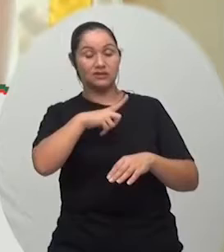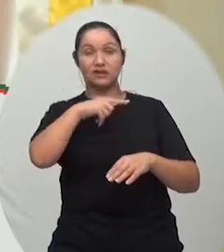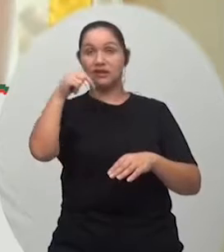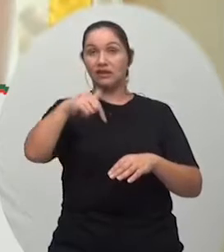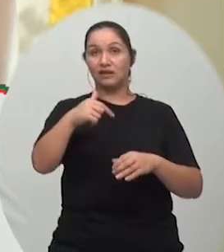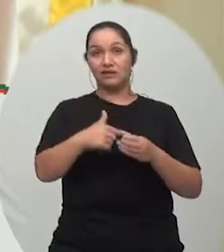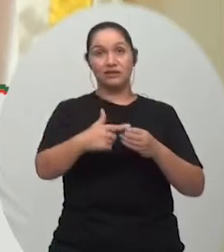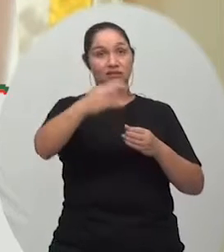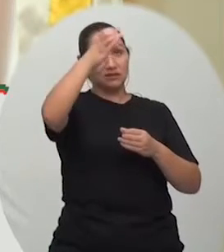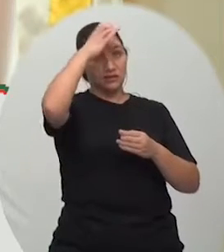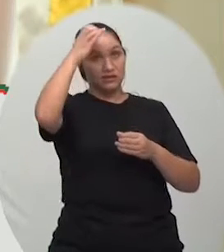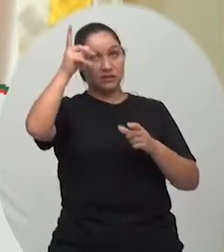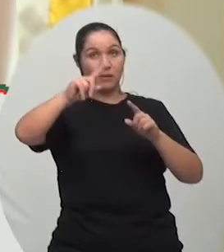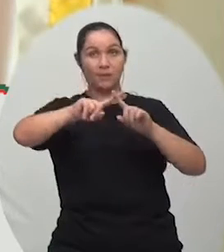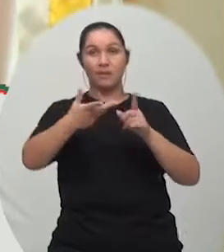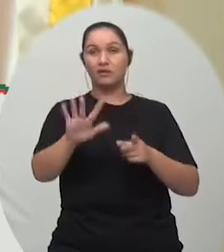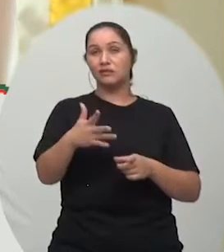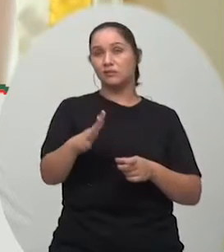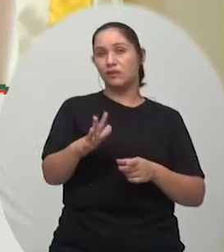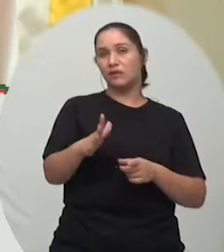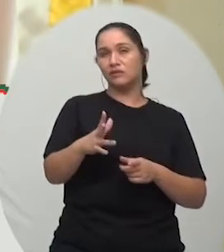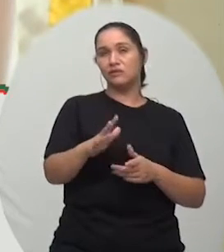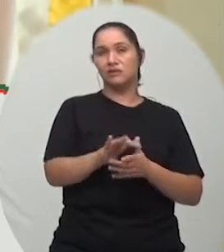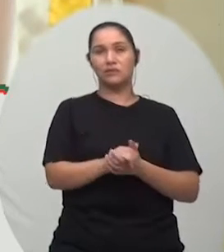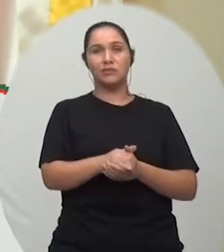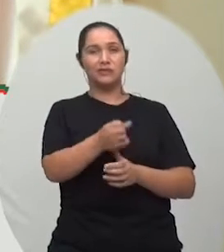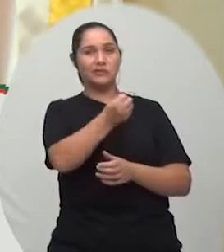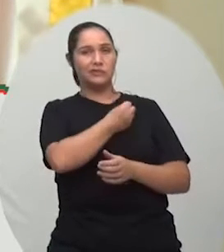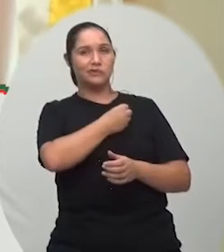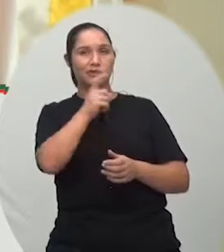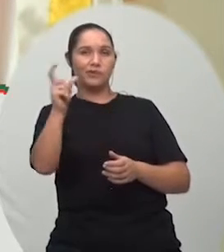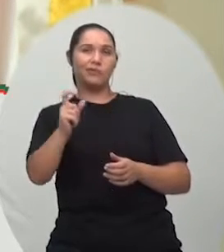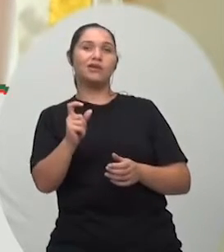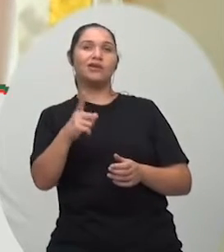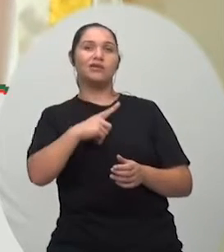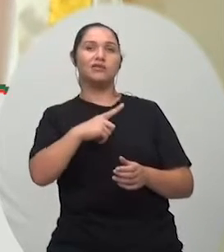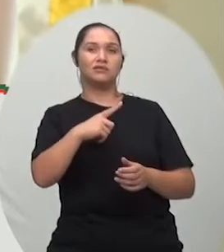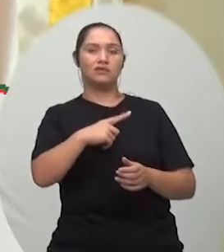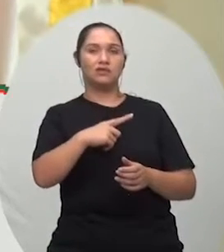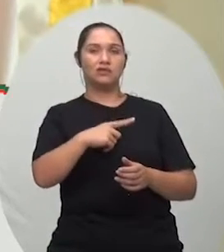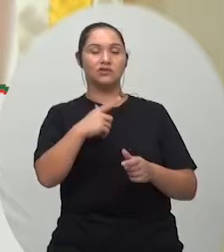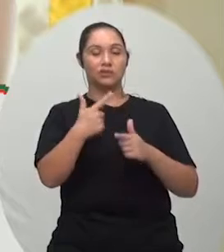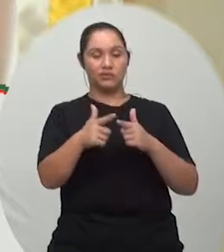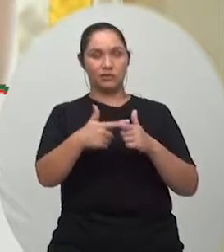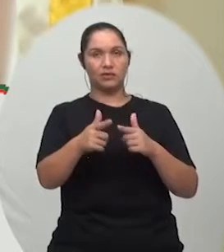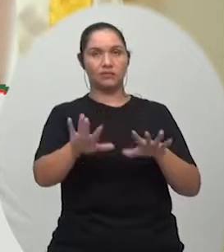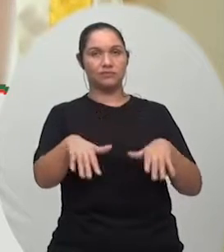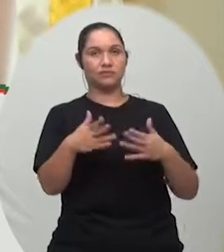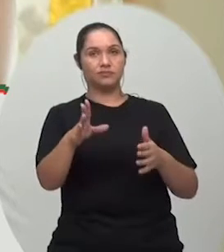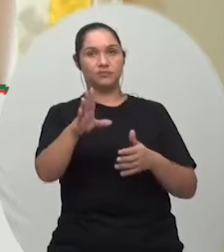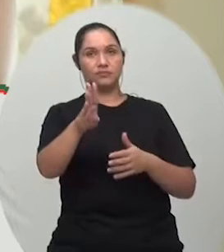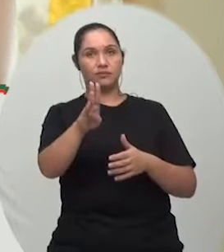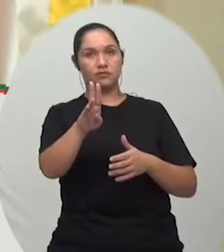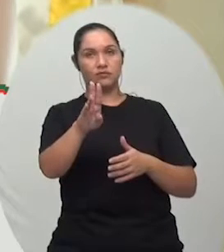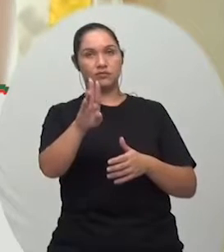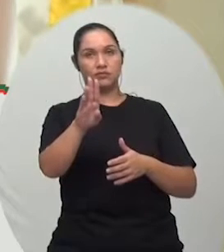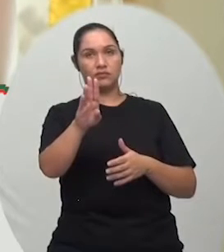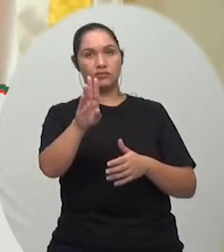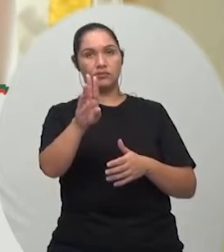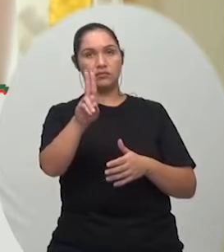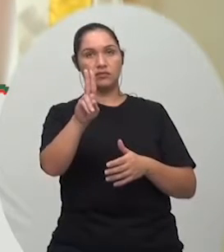alagamento seria uma minoria desses bueiros. Então, Aquele bueiro inteligente de malha fina